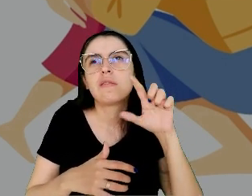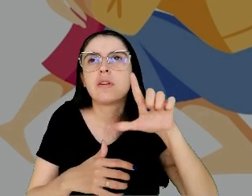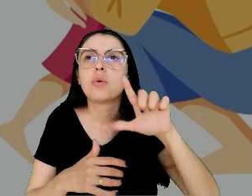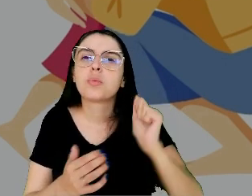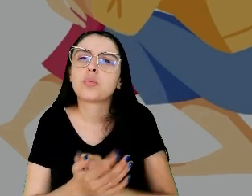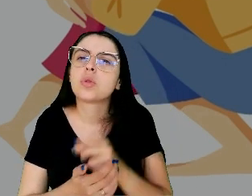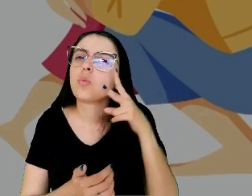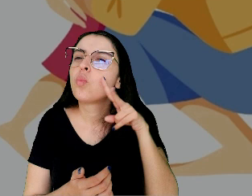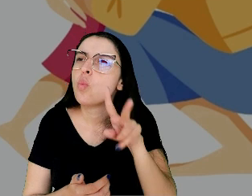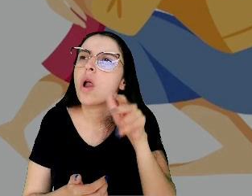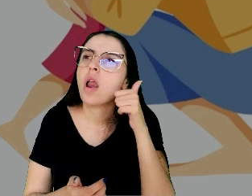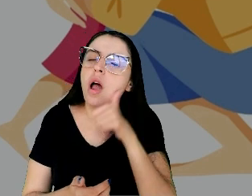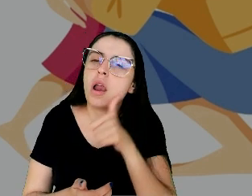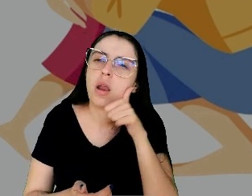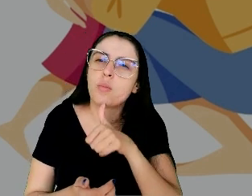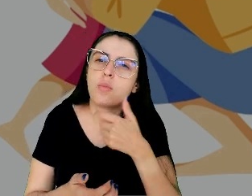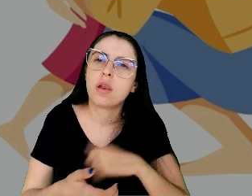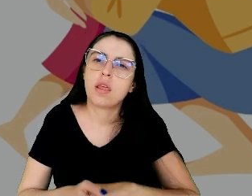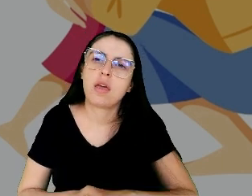traz a